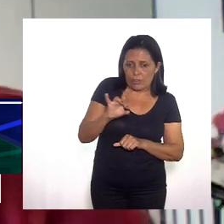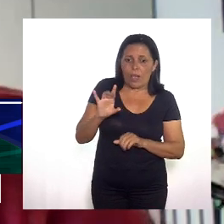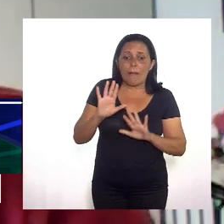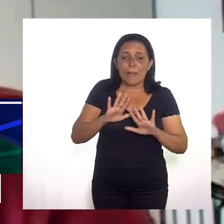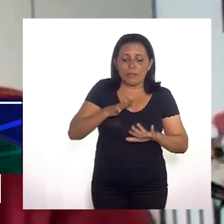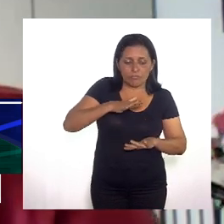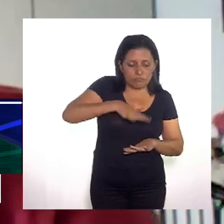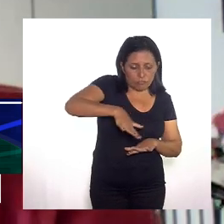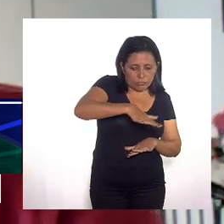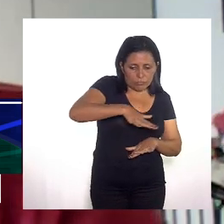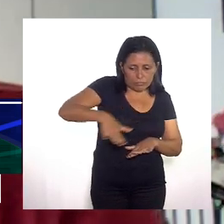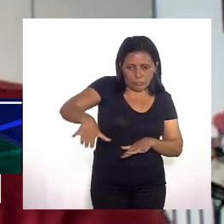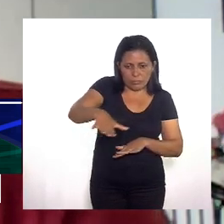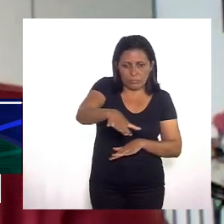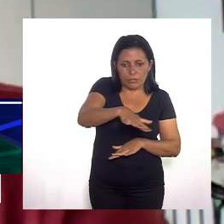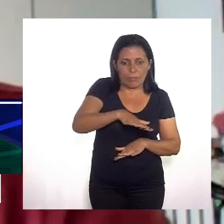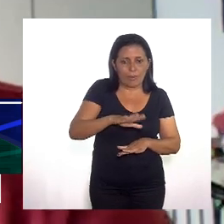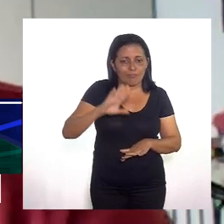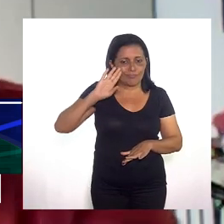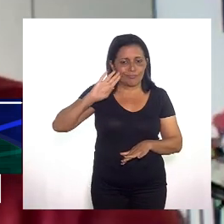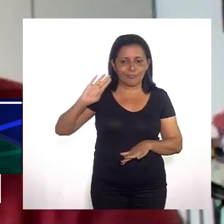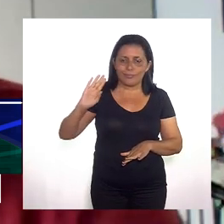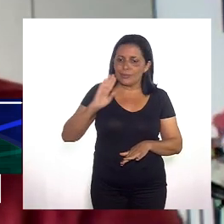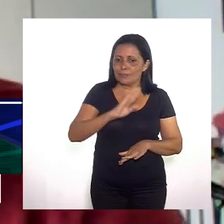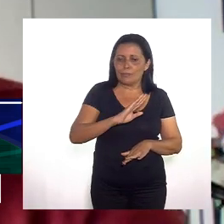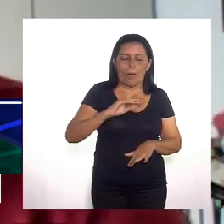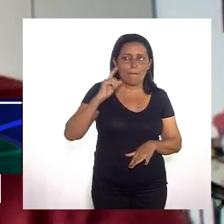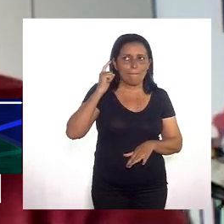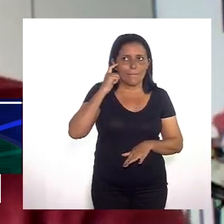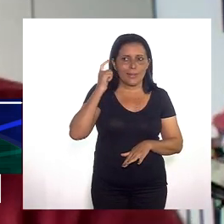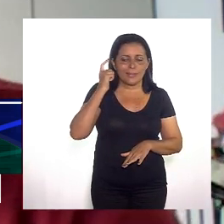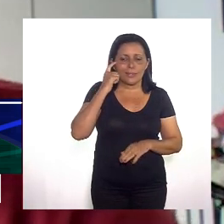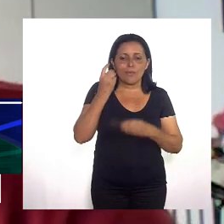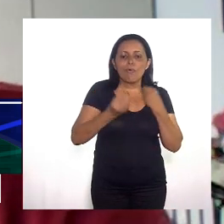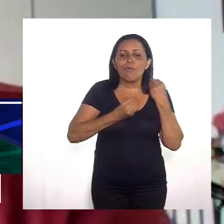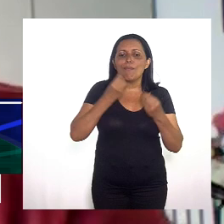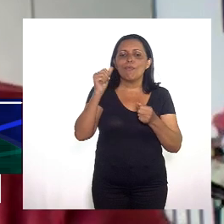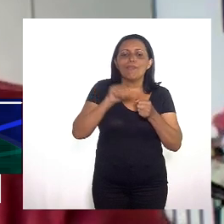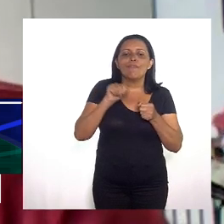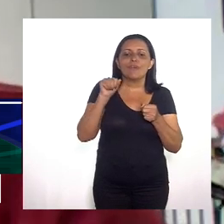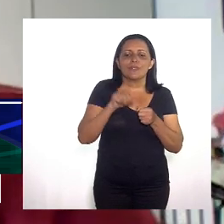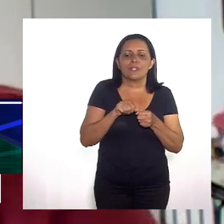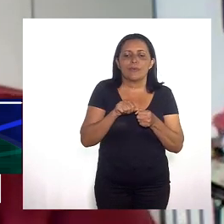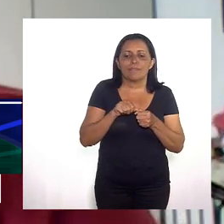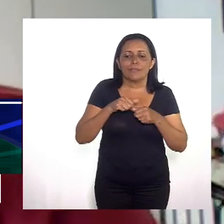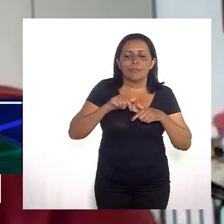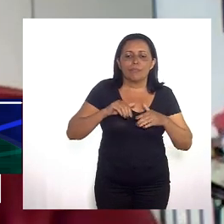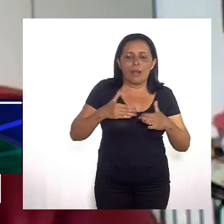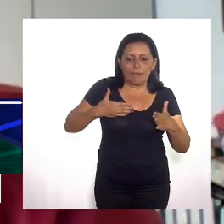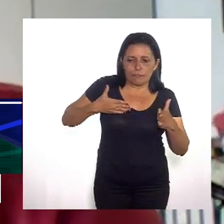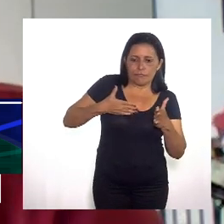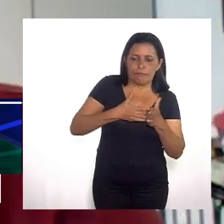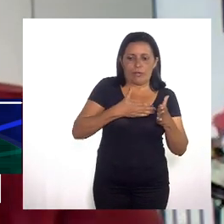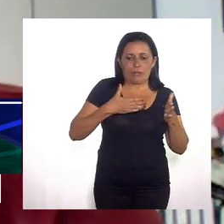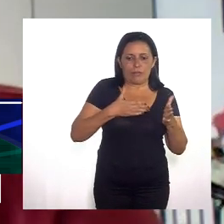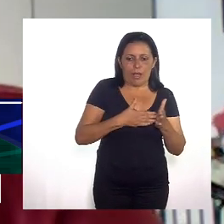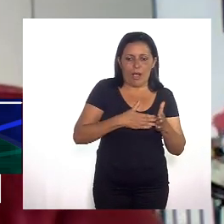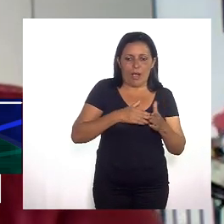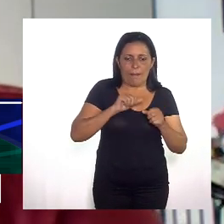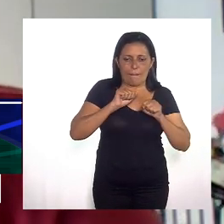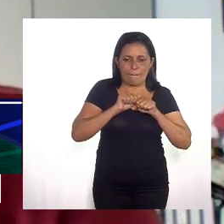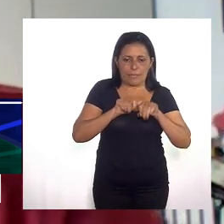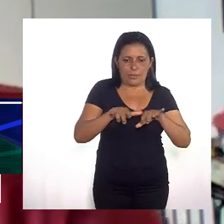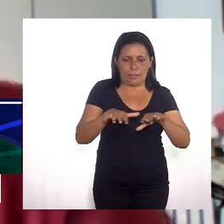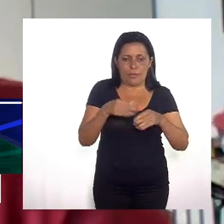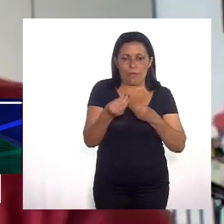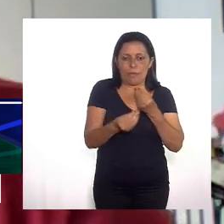as áreas é fundamental que se pense o que se fazer para enfrentar a pandemia e para mitigar os seus